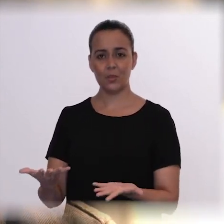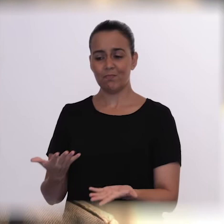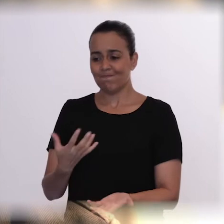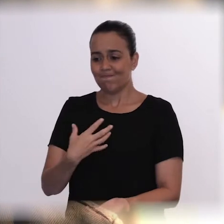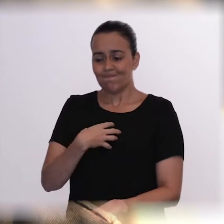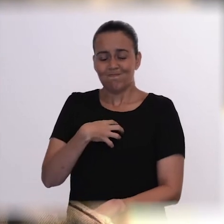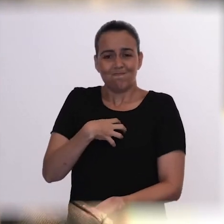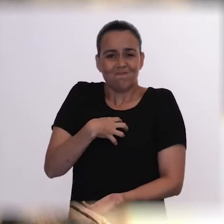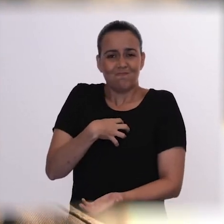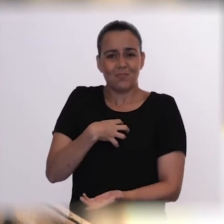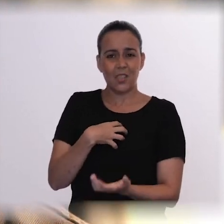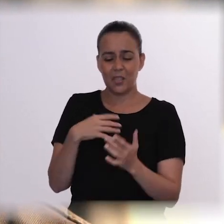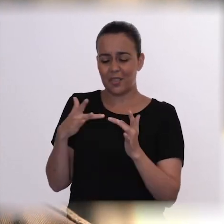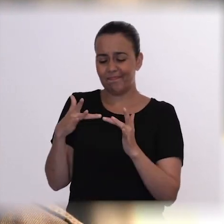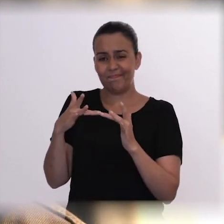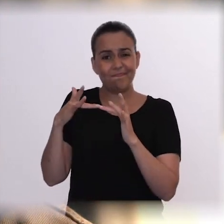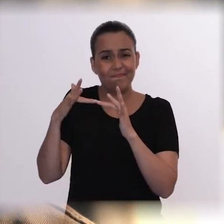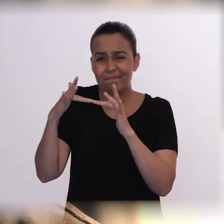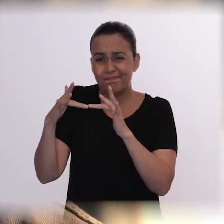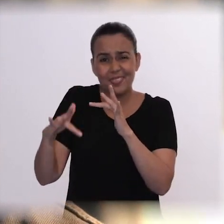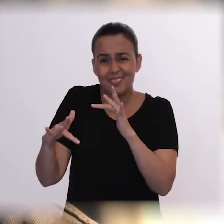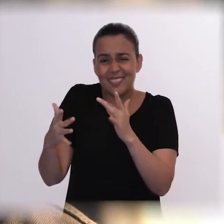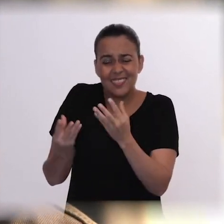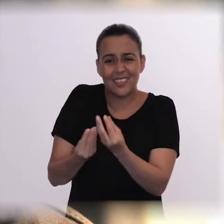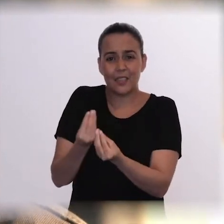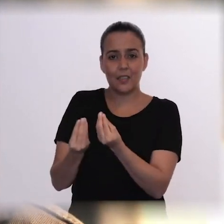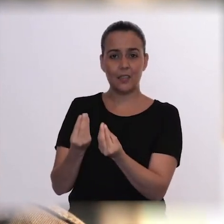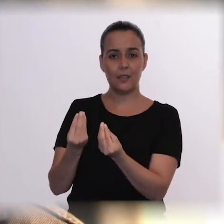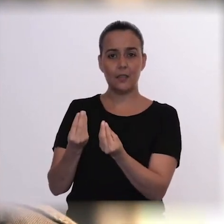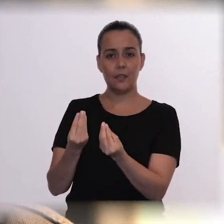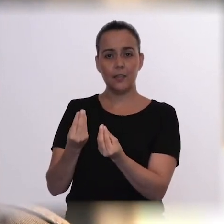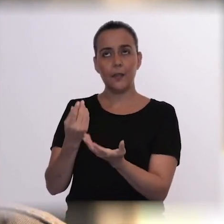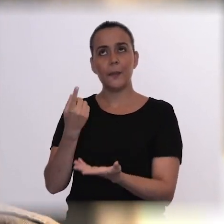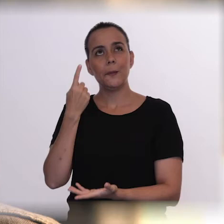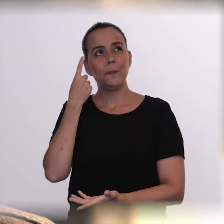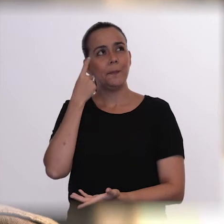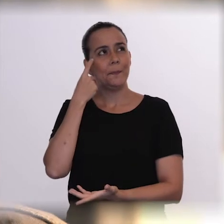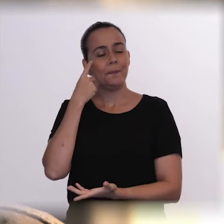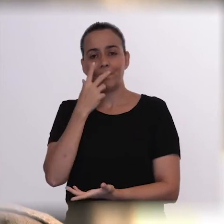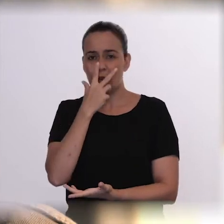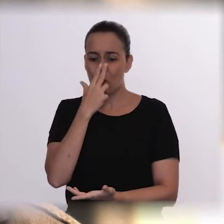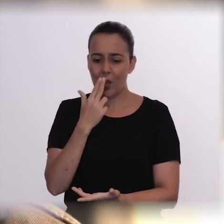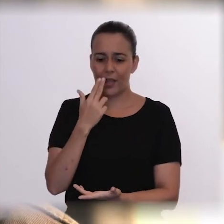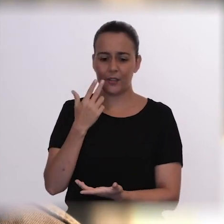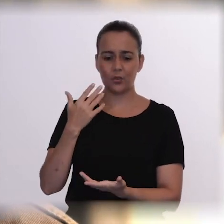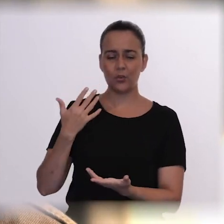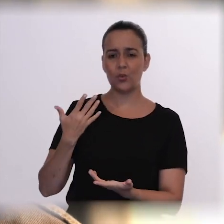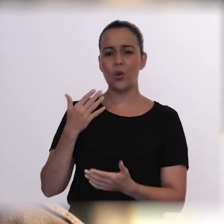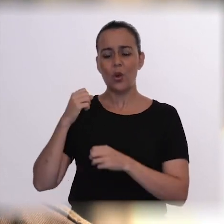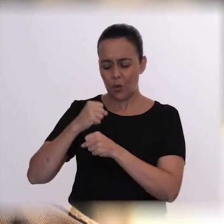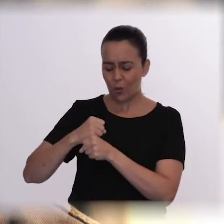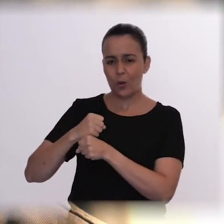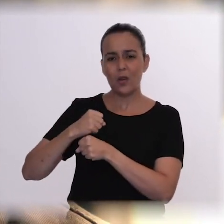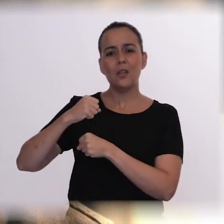caso. E acho que isso é uma coisa que, conforme os anos foram